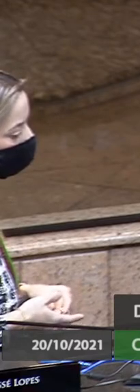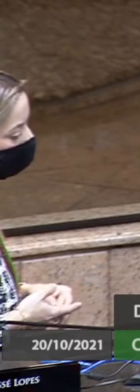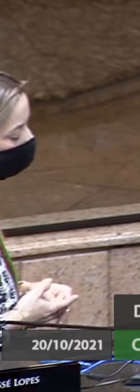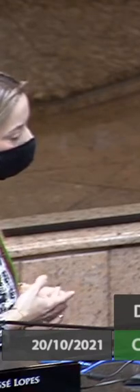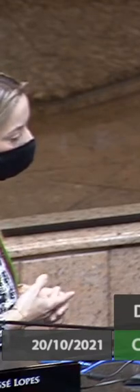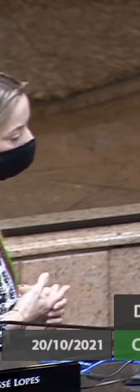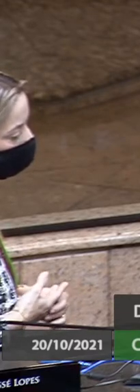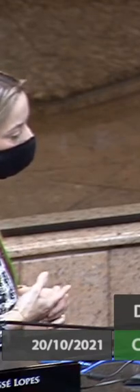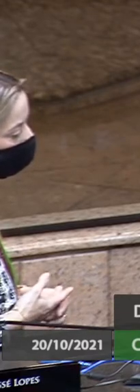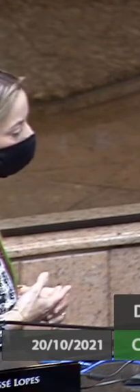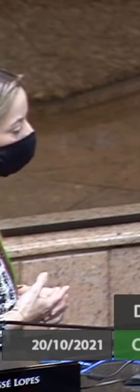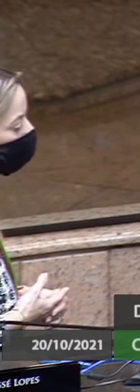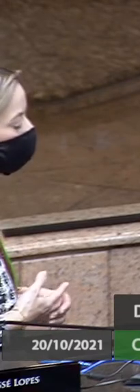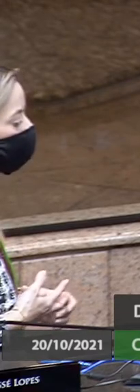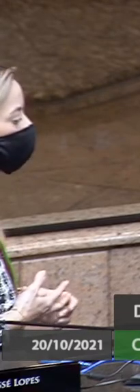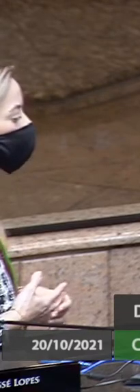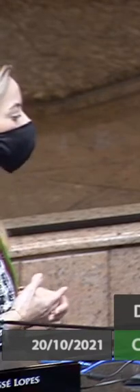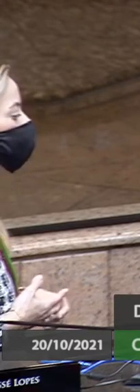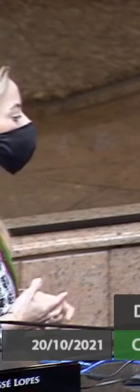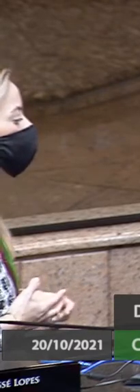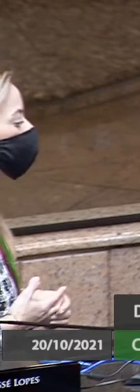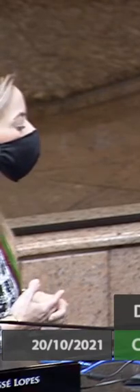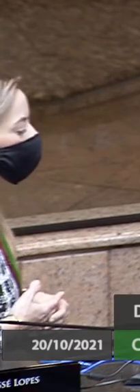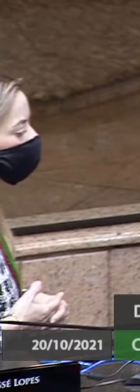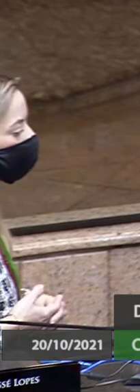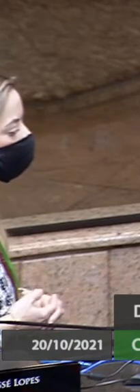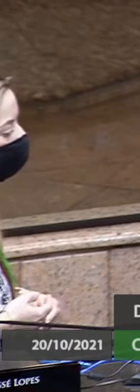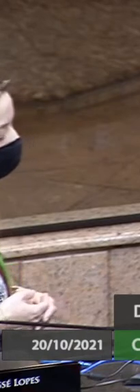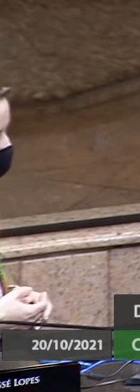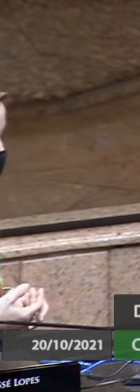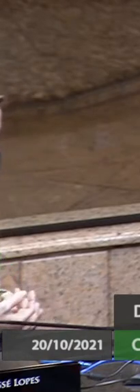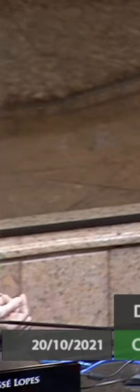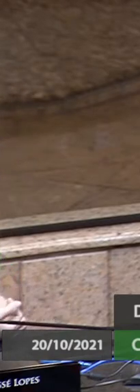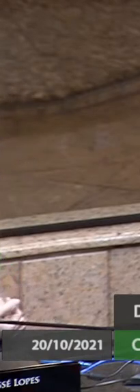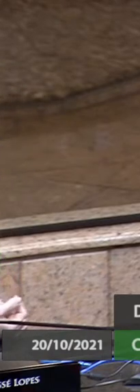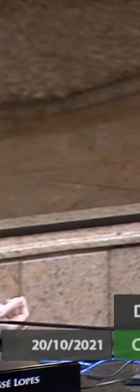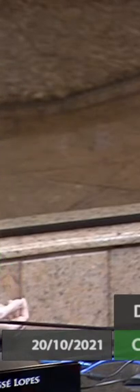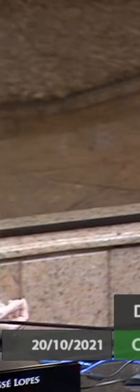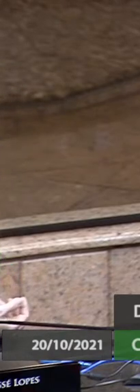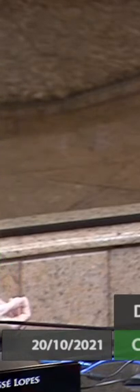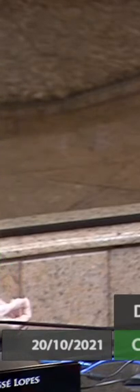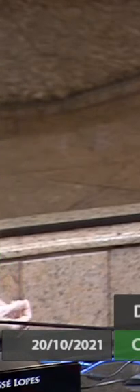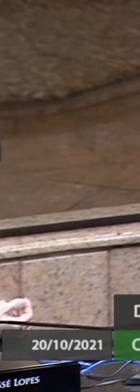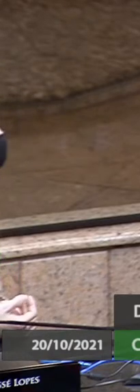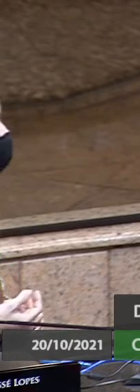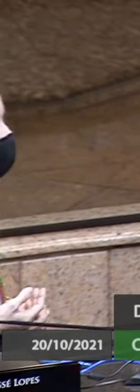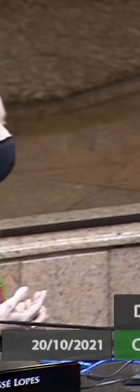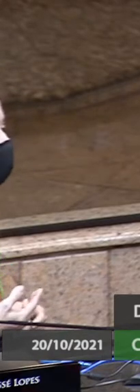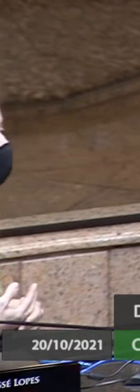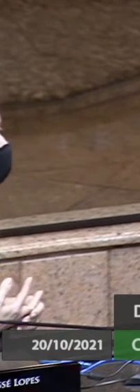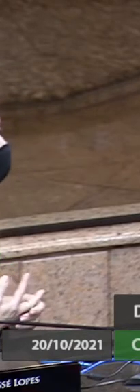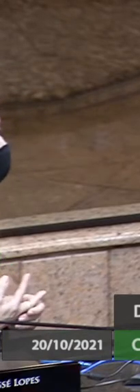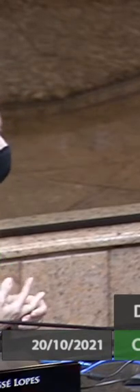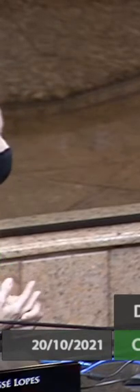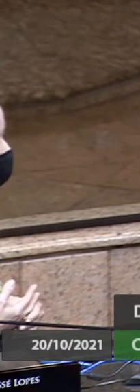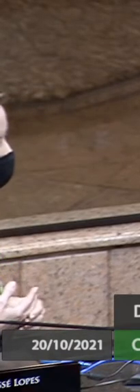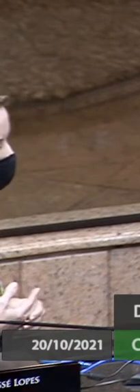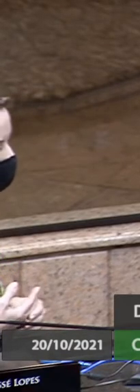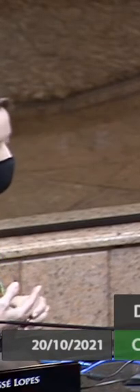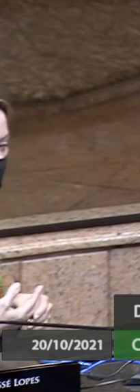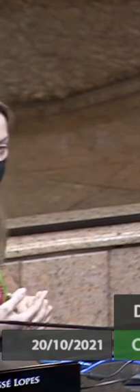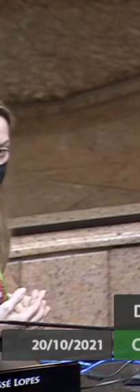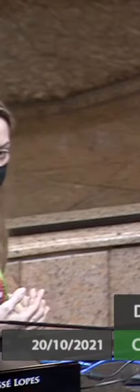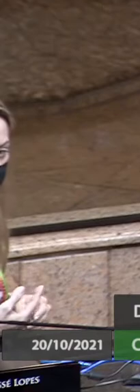com a emenda modificativa aprovada no âmbito da Comissão de Constituição e Justiça, na página 45. Esse é meu voto, senhor